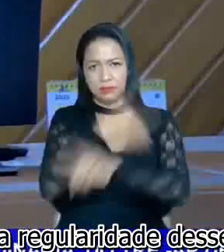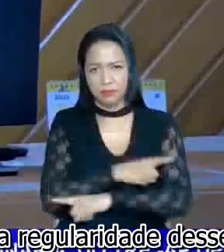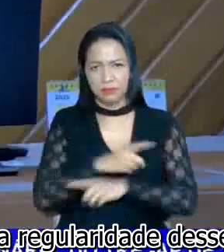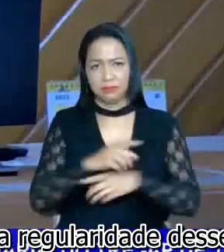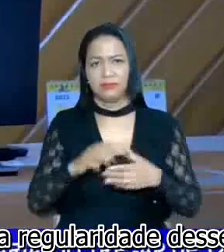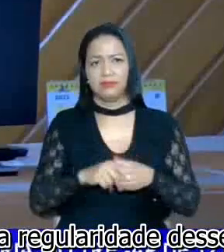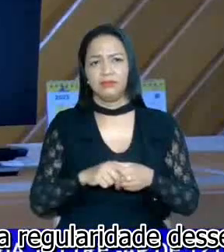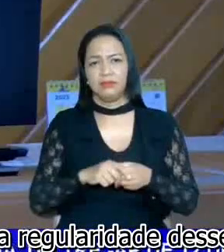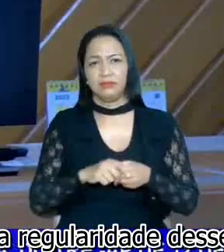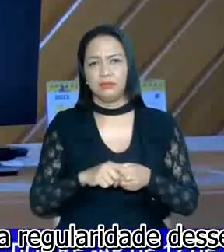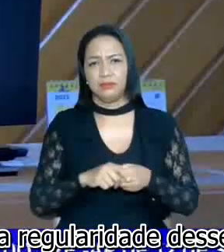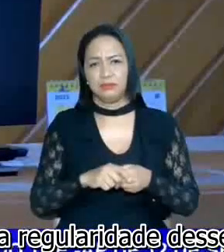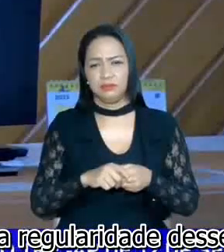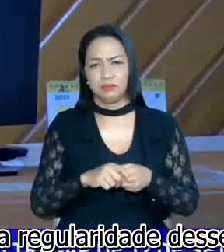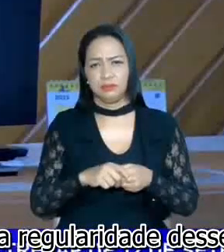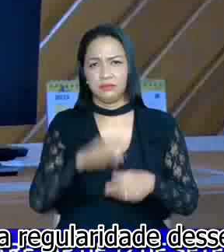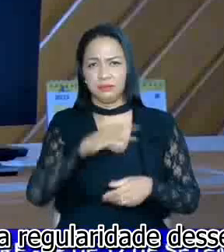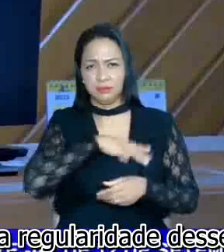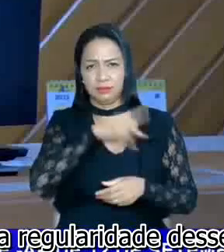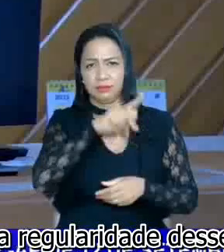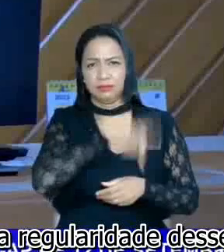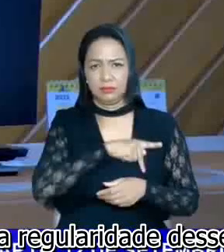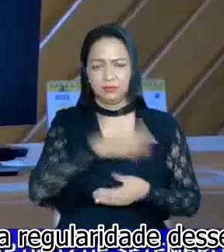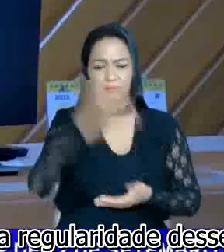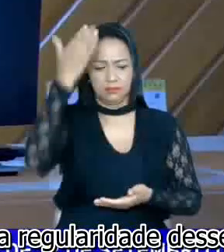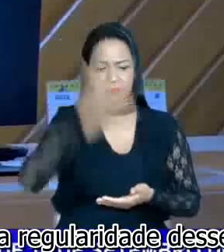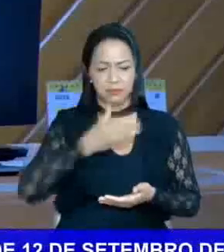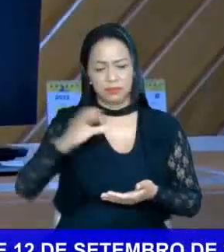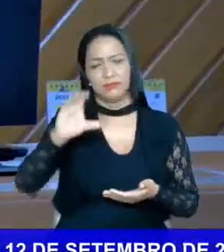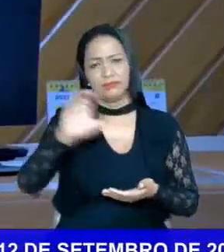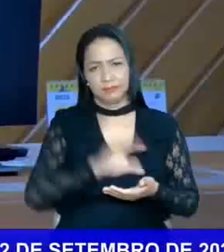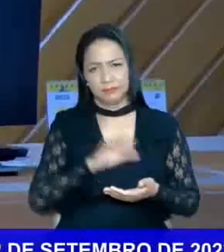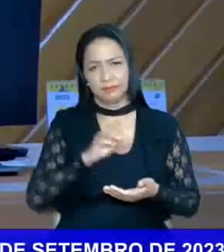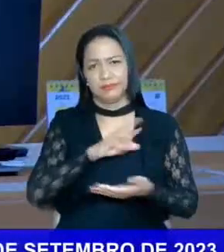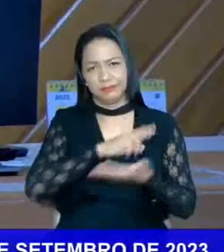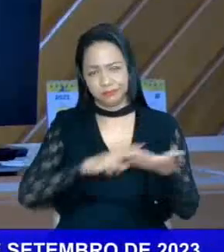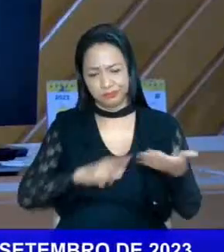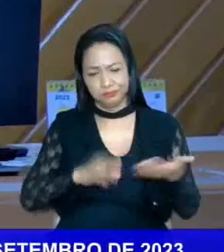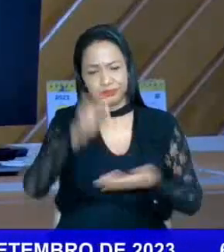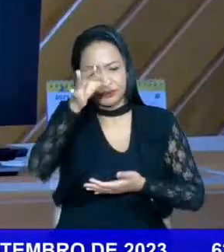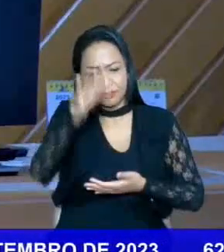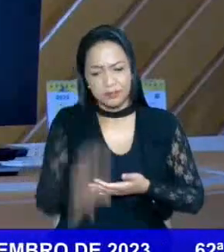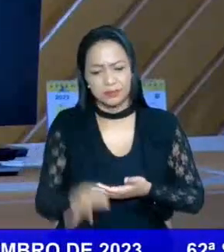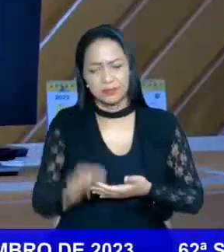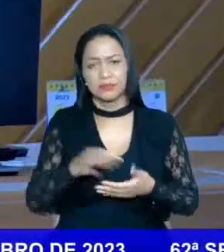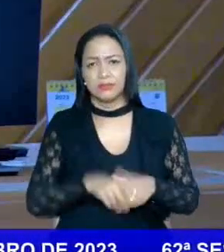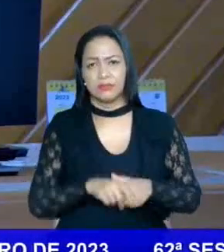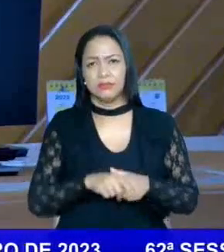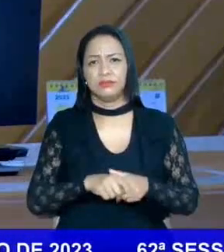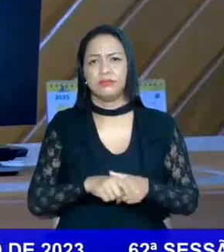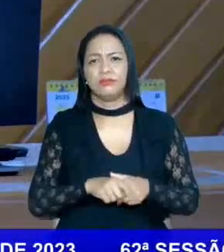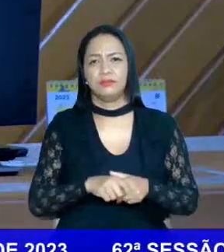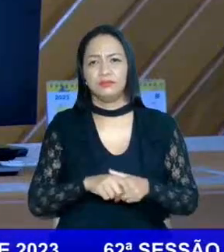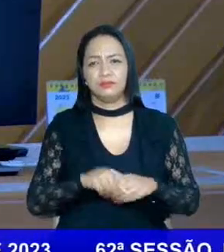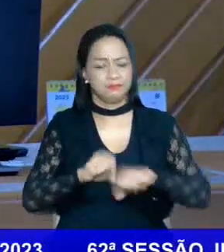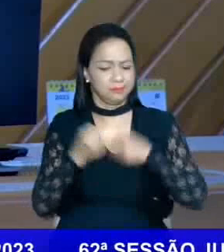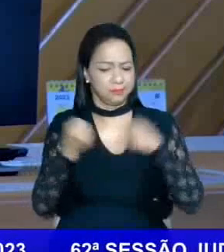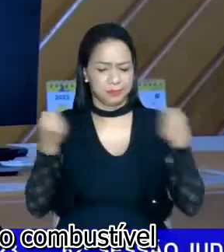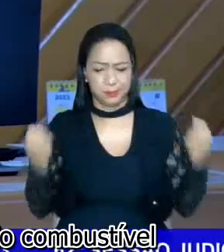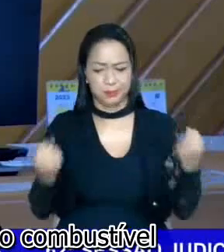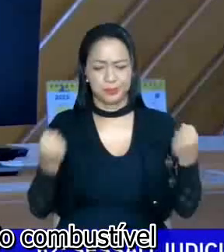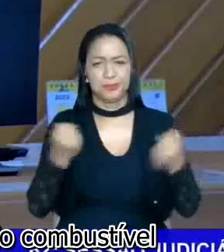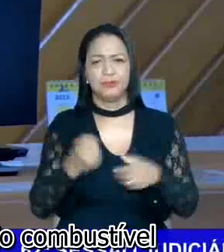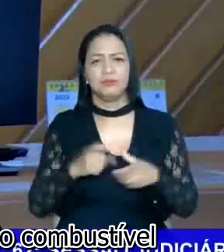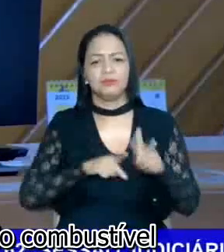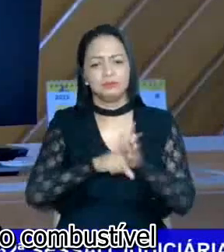entendimento do MPE a respeito da comprovação da regularidade desse tipo de insumo, uma vez que impossibilita